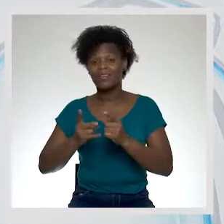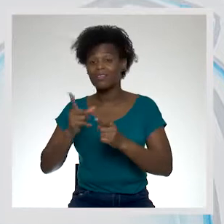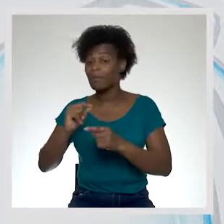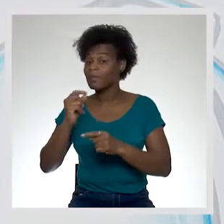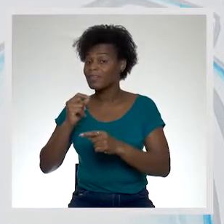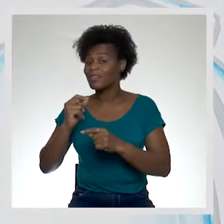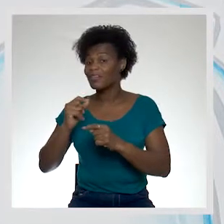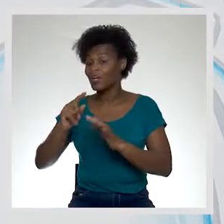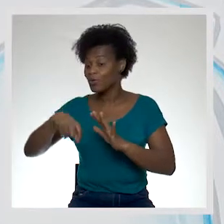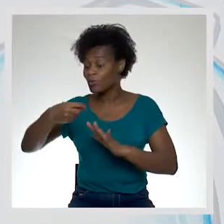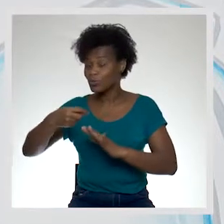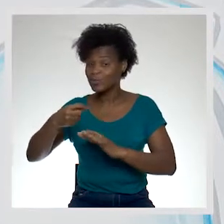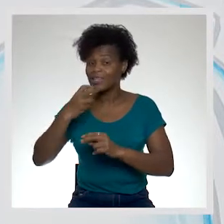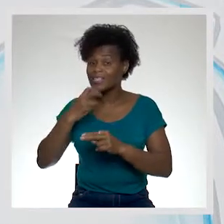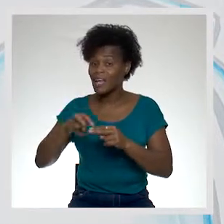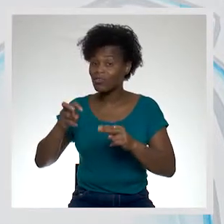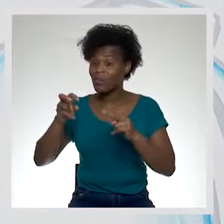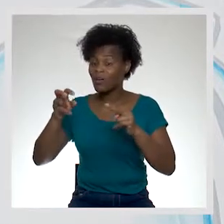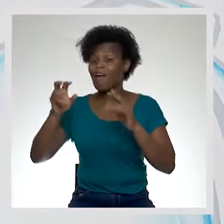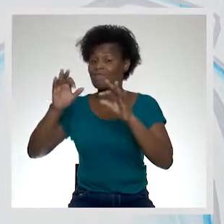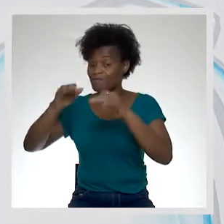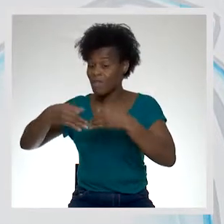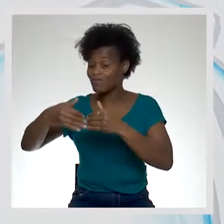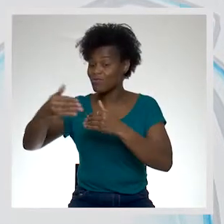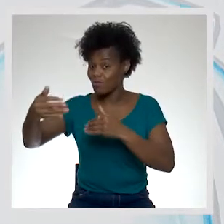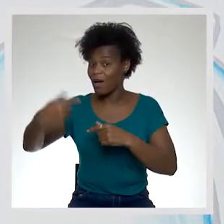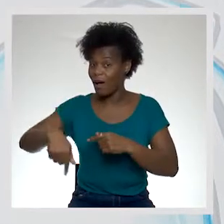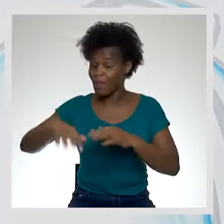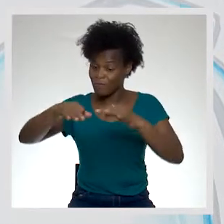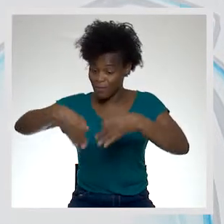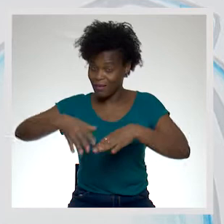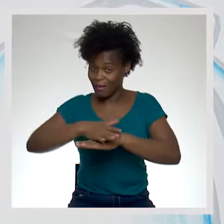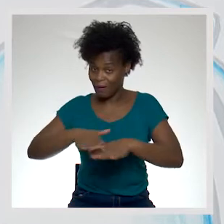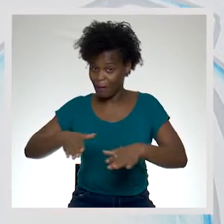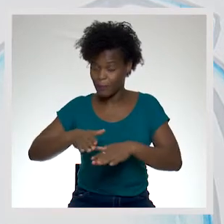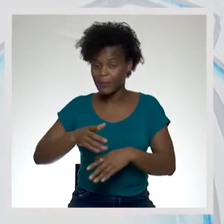Como sabemos, é muito importante